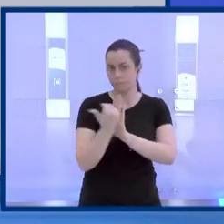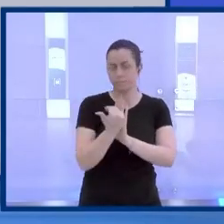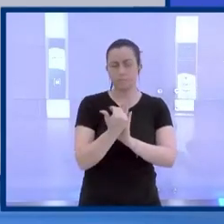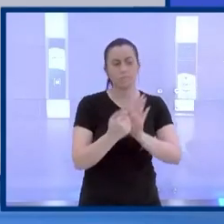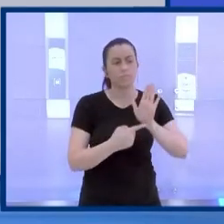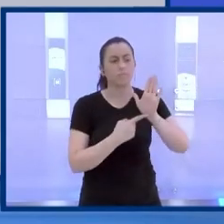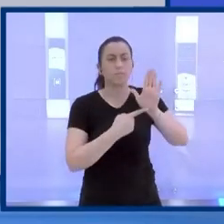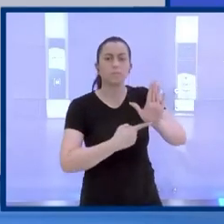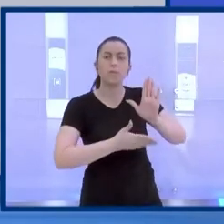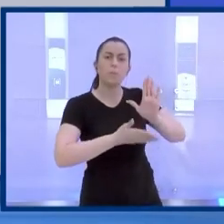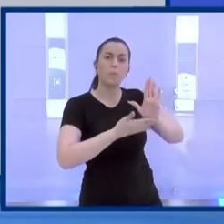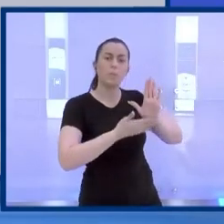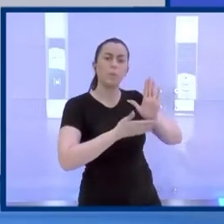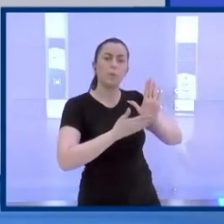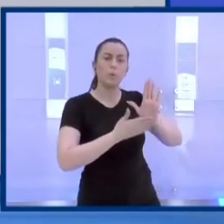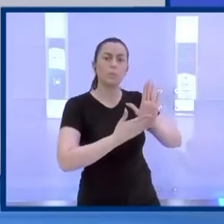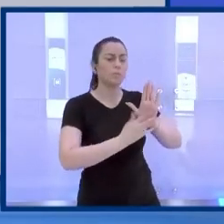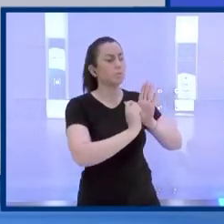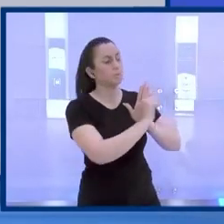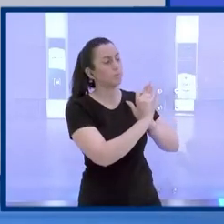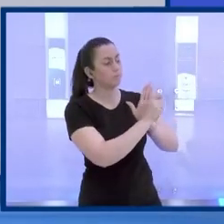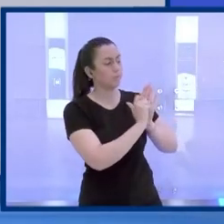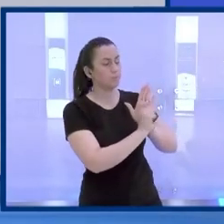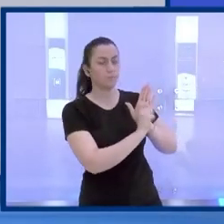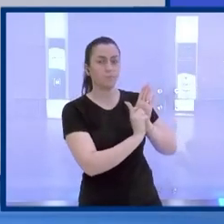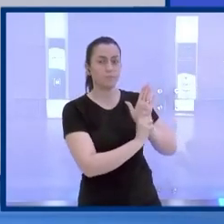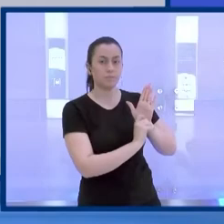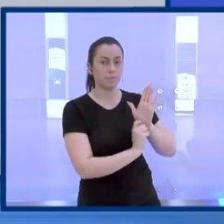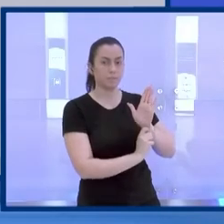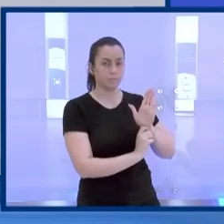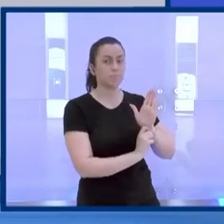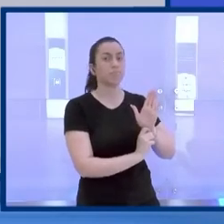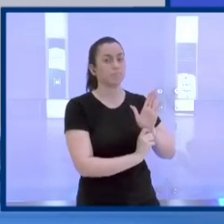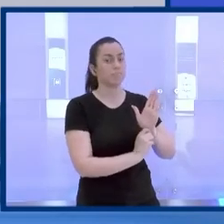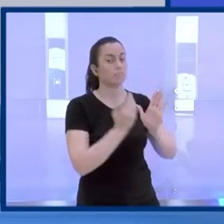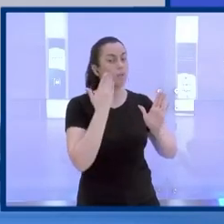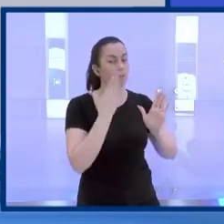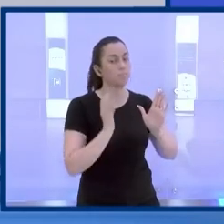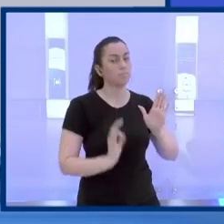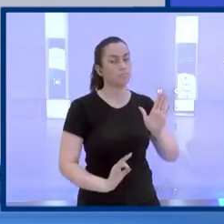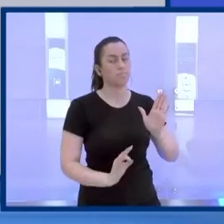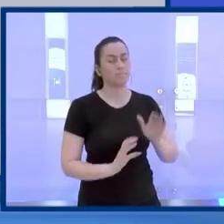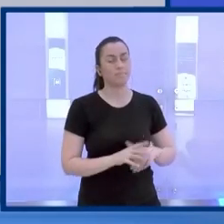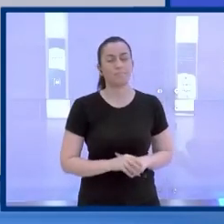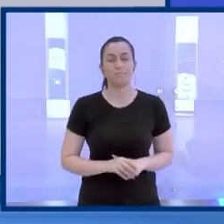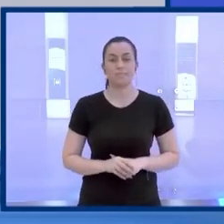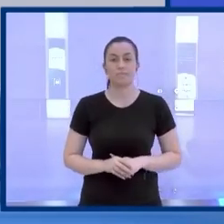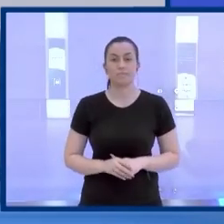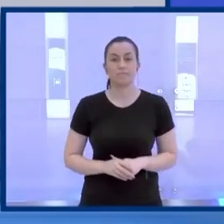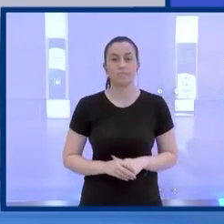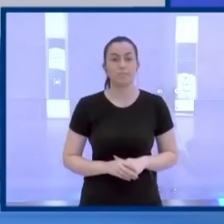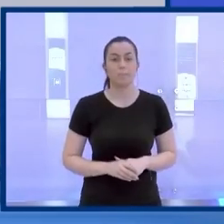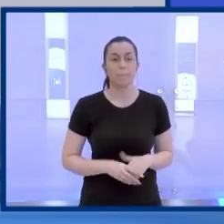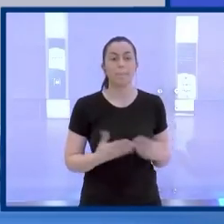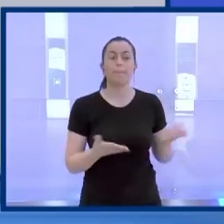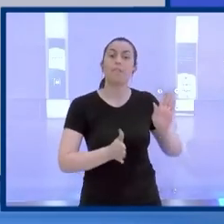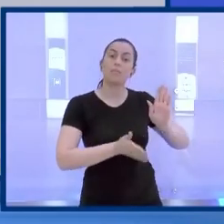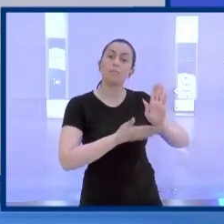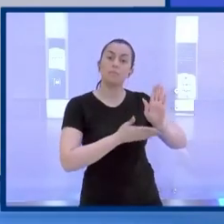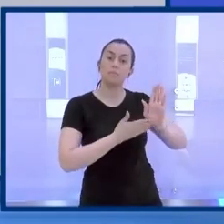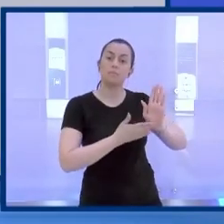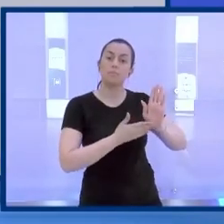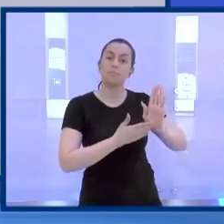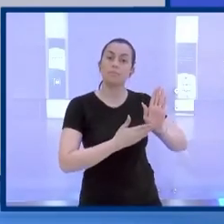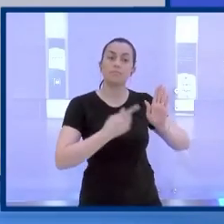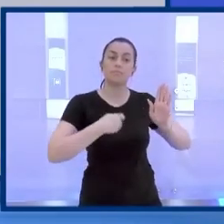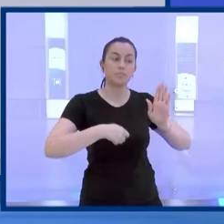as propostas econômicas escritas das proponentes consideradas aptas. As propostas deverão observar o